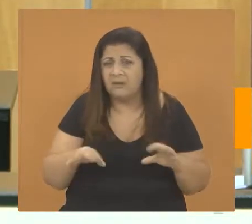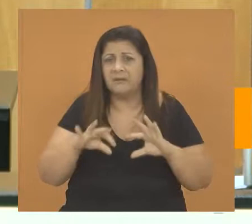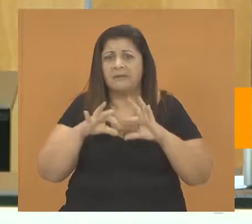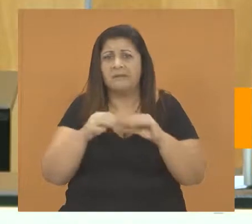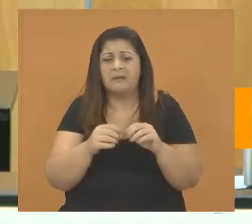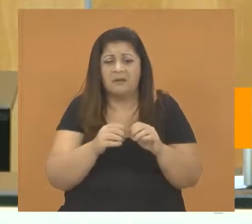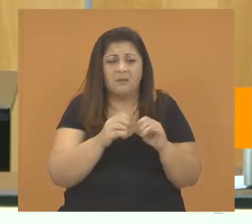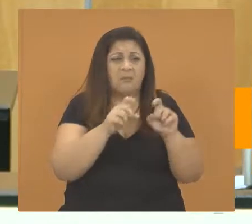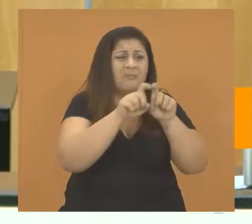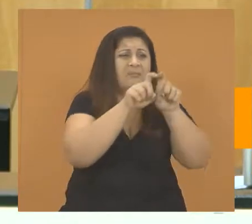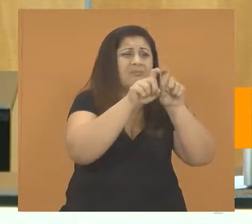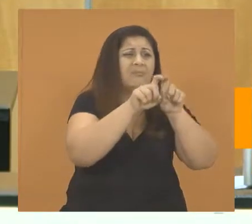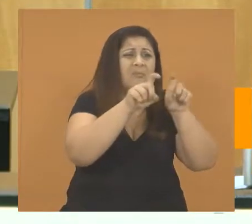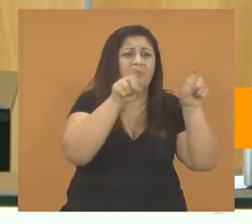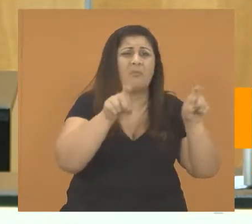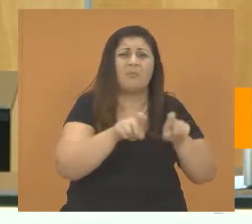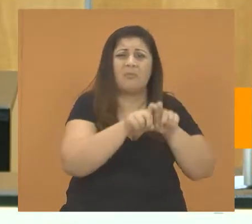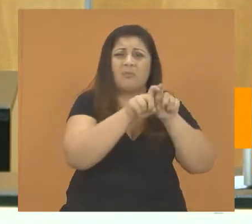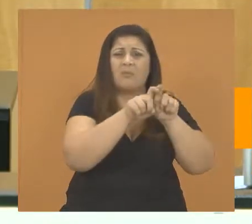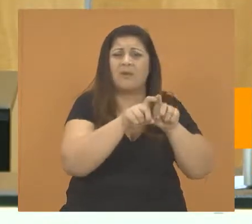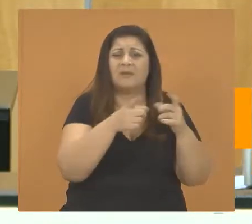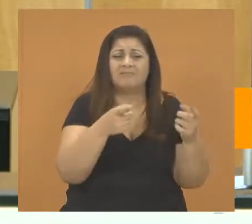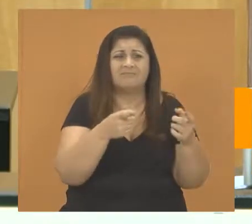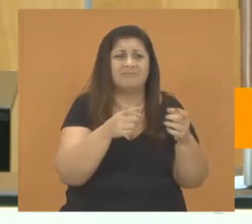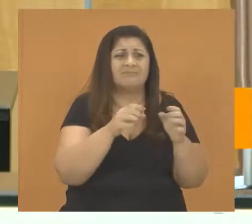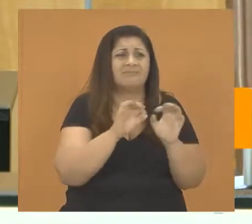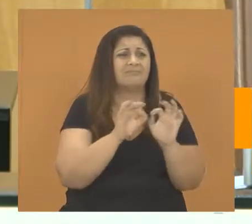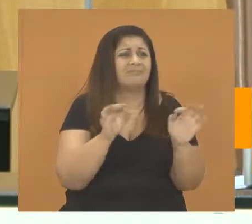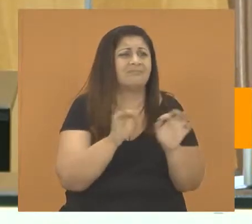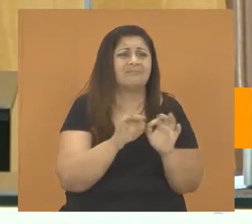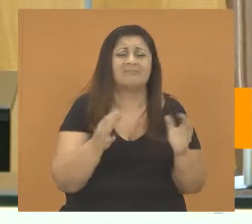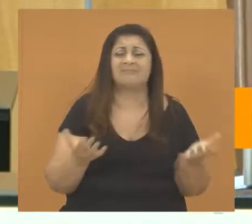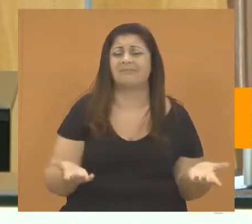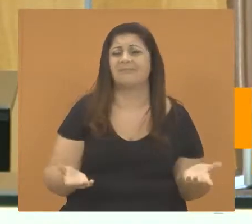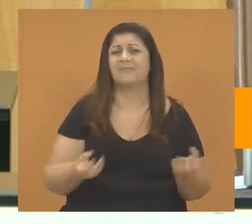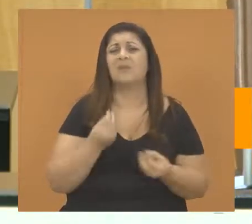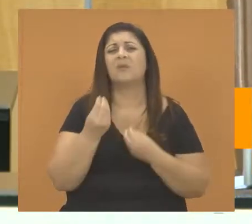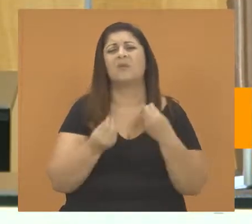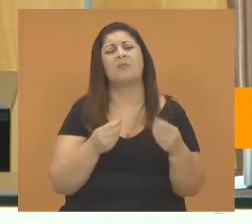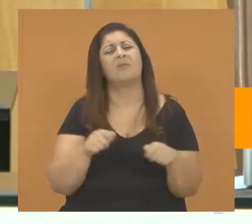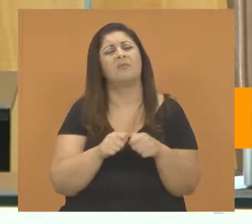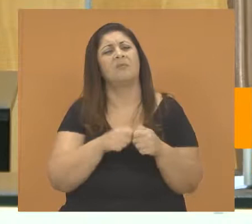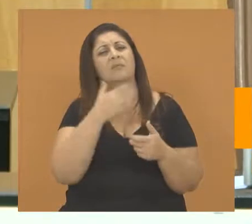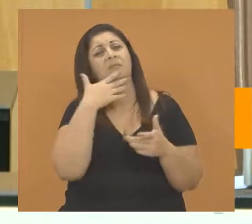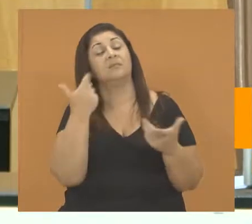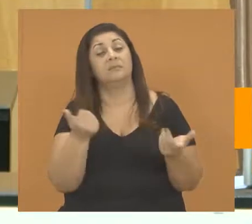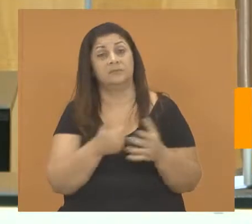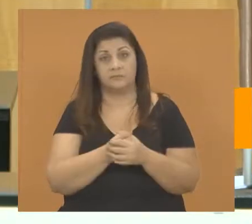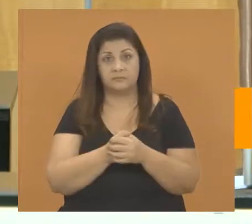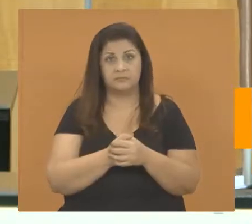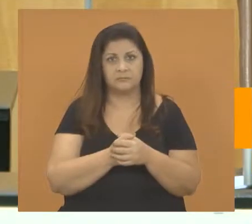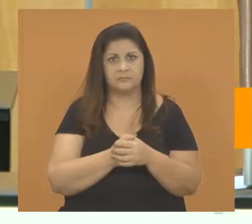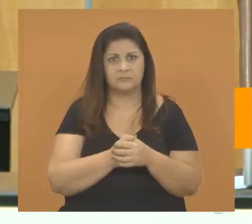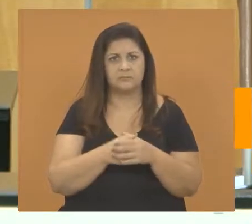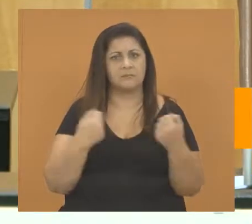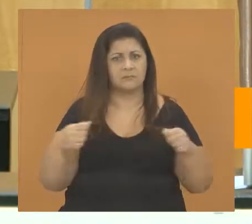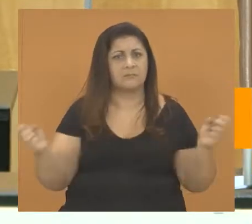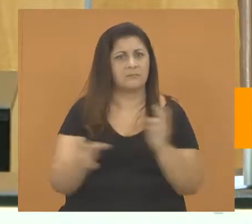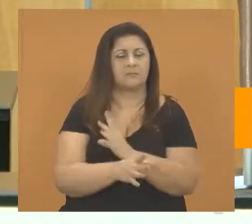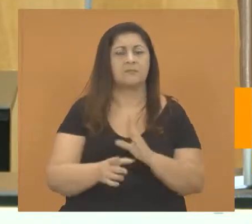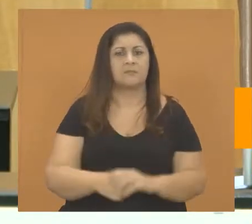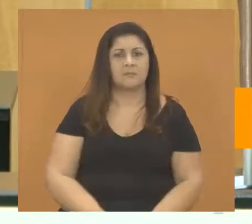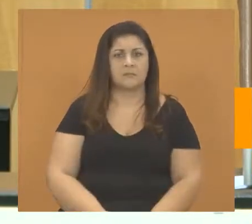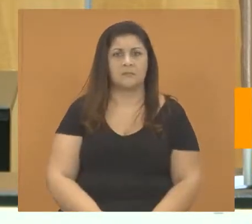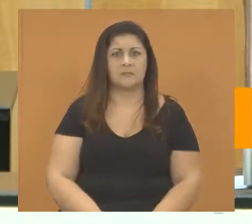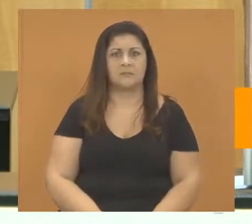equipamento de trabalho decente pra ir para executar as atividades de melhoria da comunidade então tem que acabar com isso e